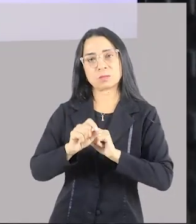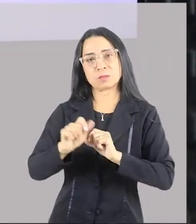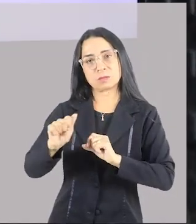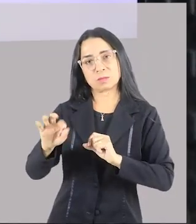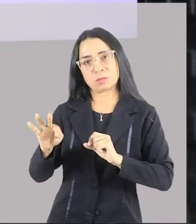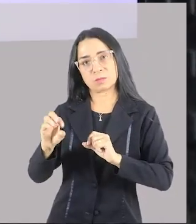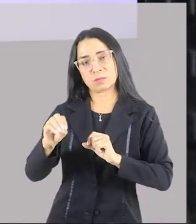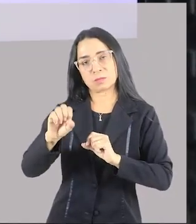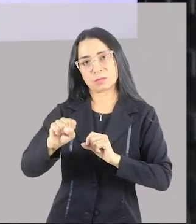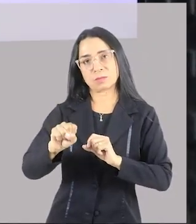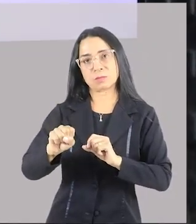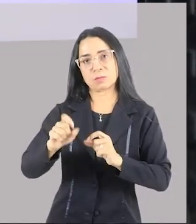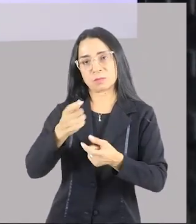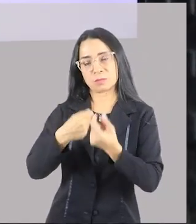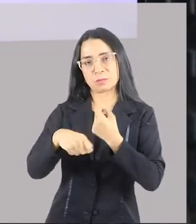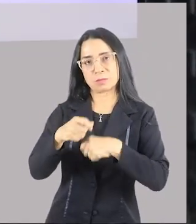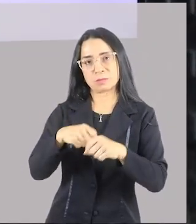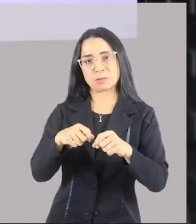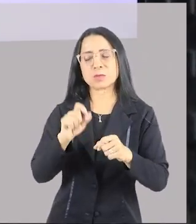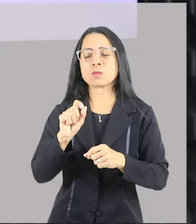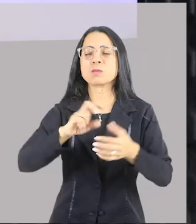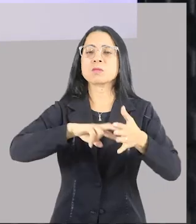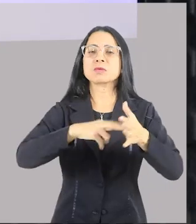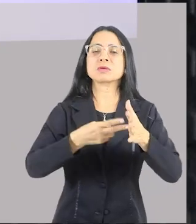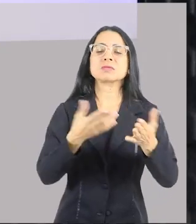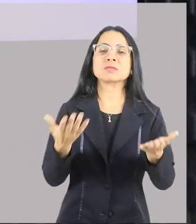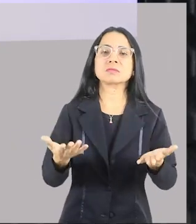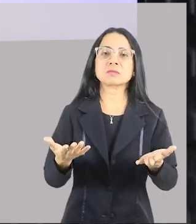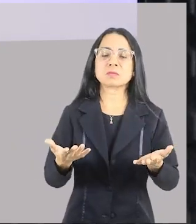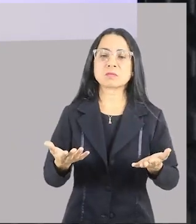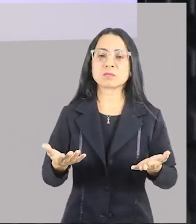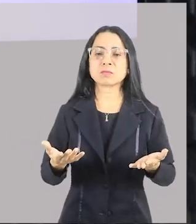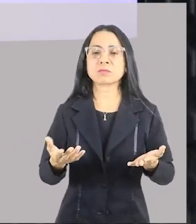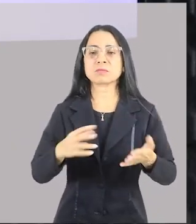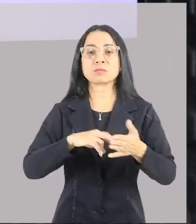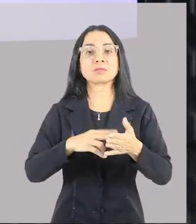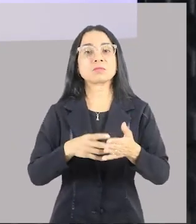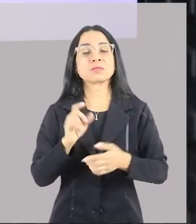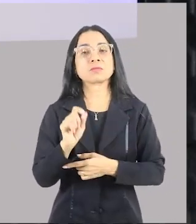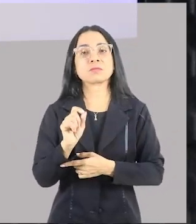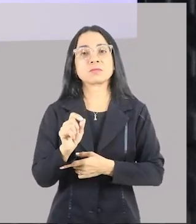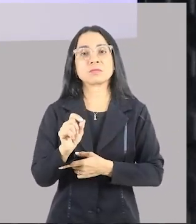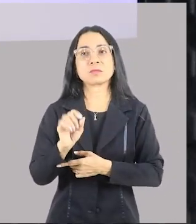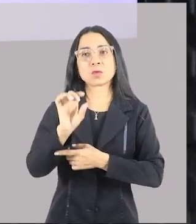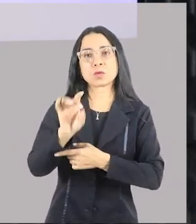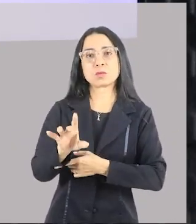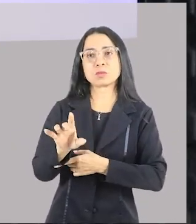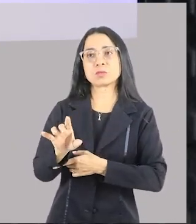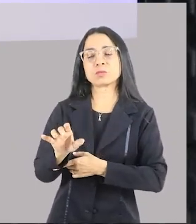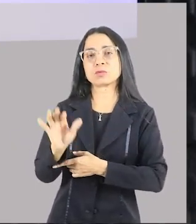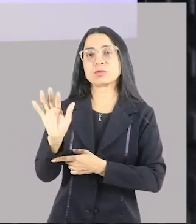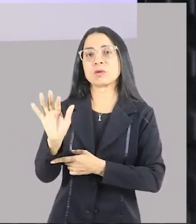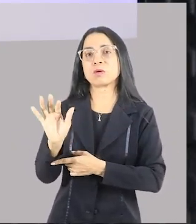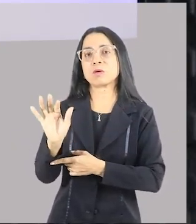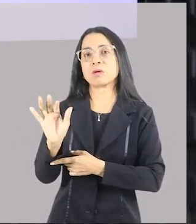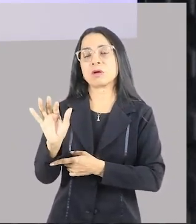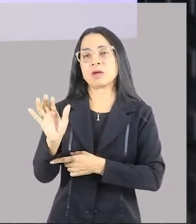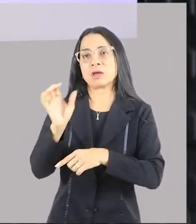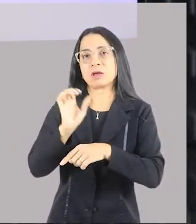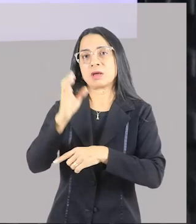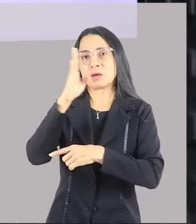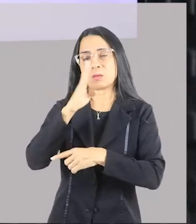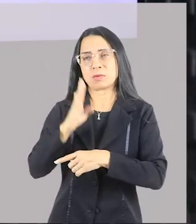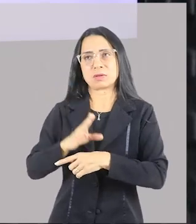atos administrativos. O que eu quero dizer nesse caso? Quer dizer que não só a União, não só